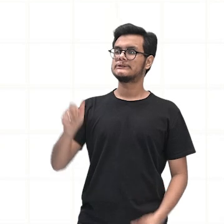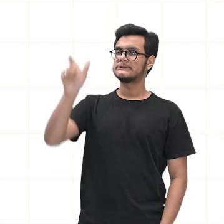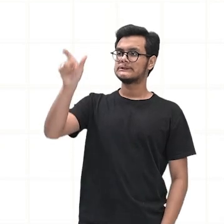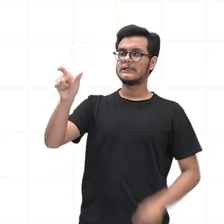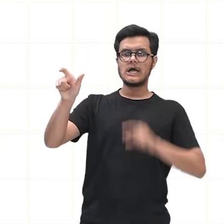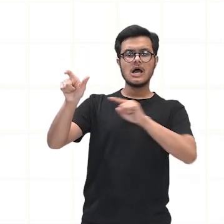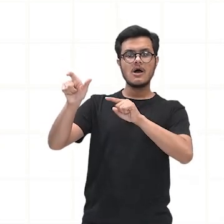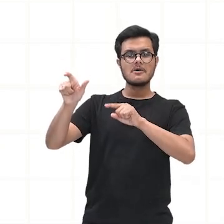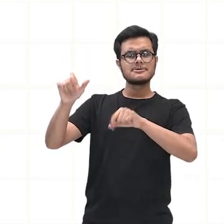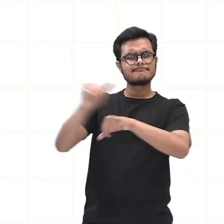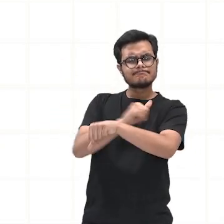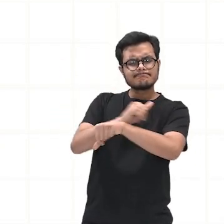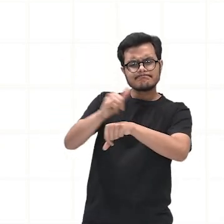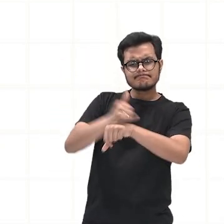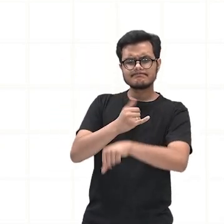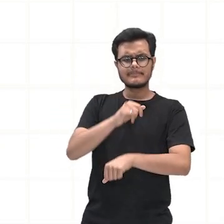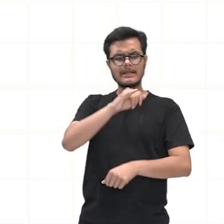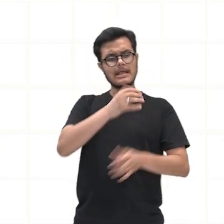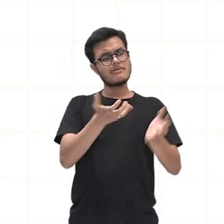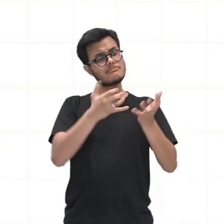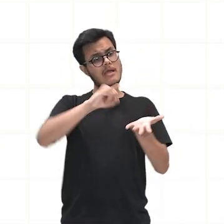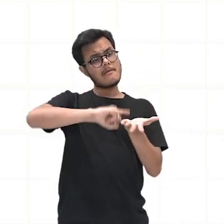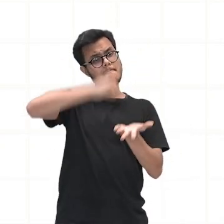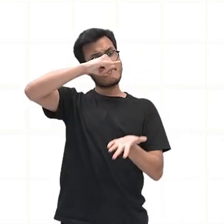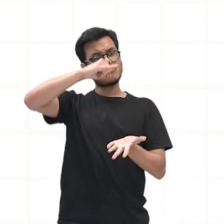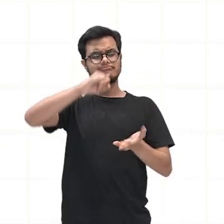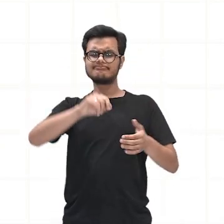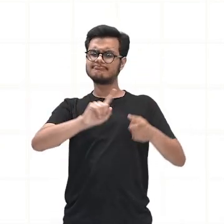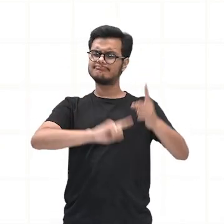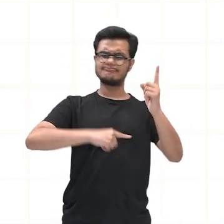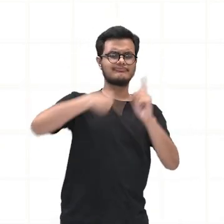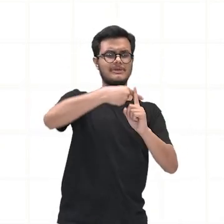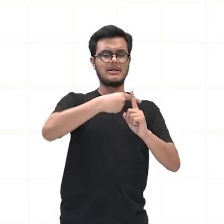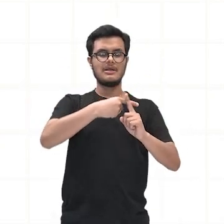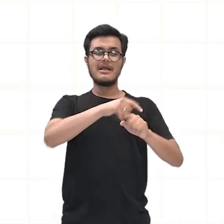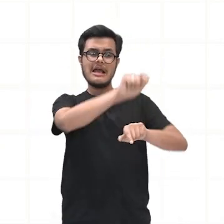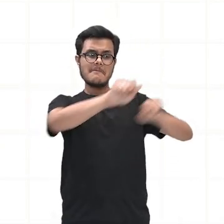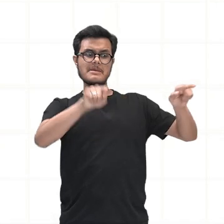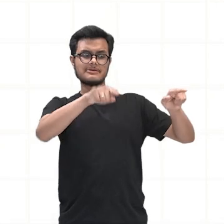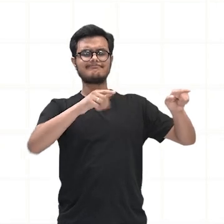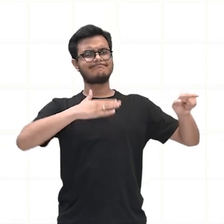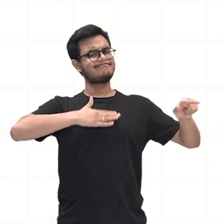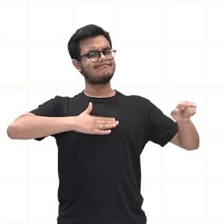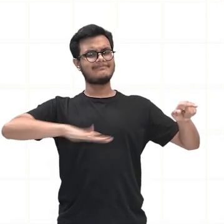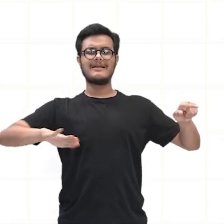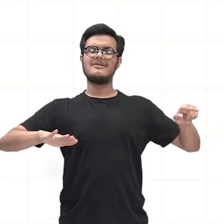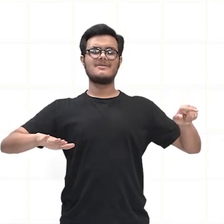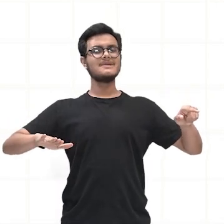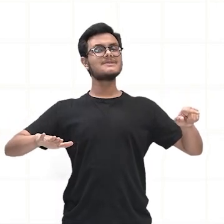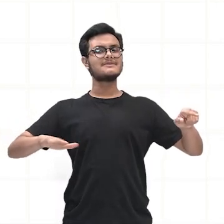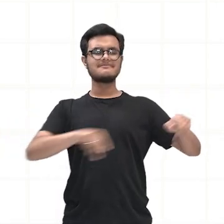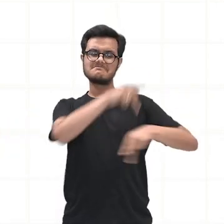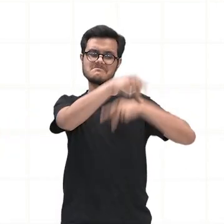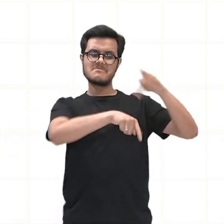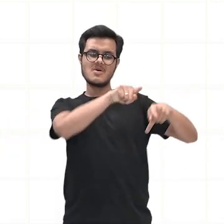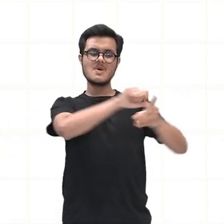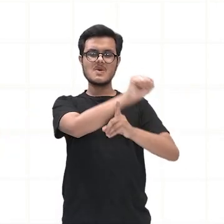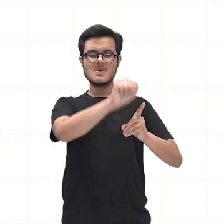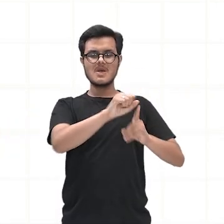aumentou substancialmente os impostos, provocando descontentamento e revoltas populares,